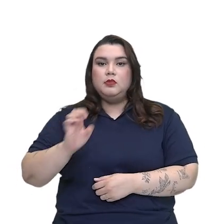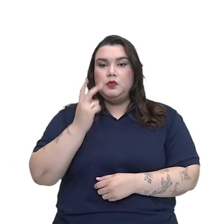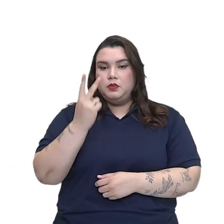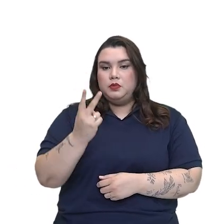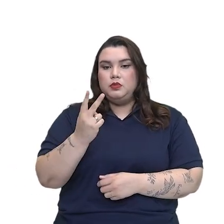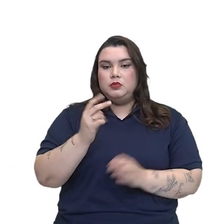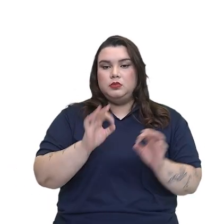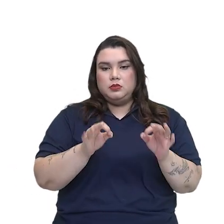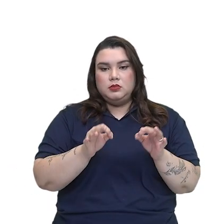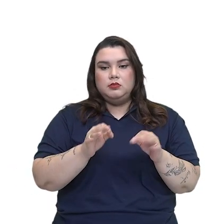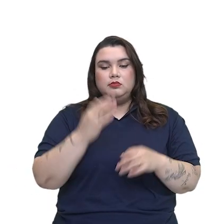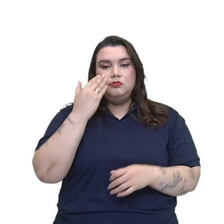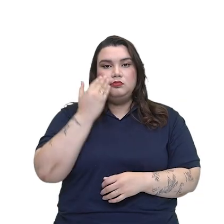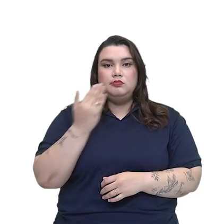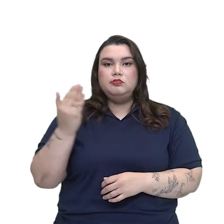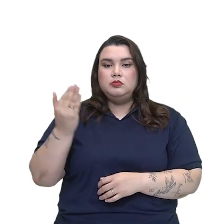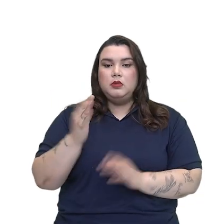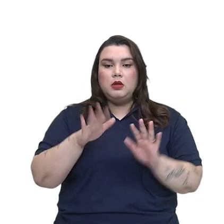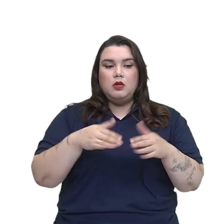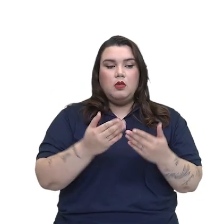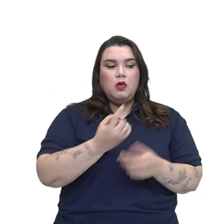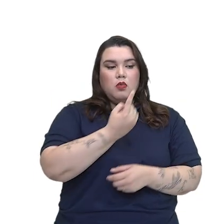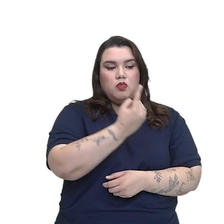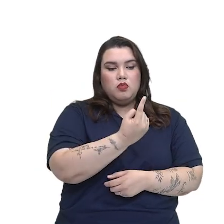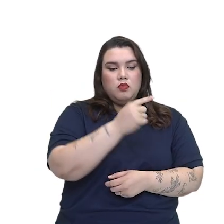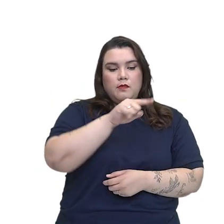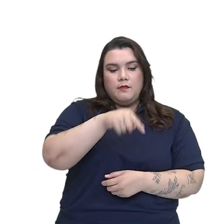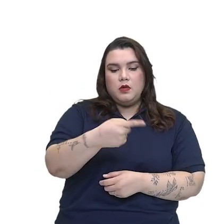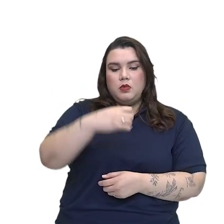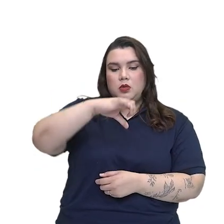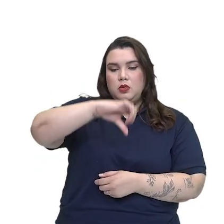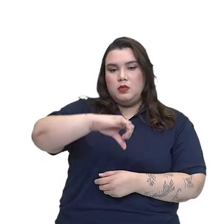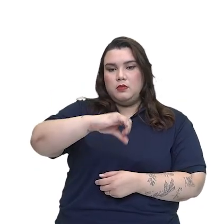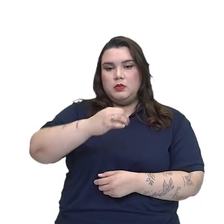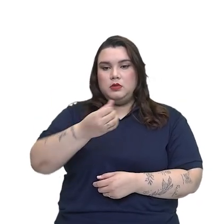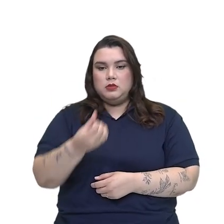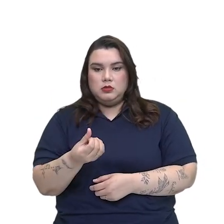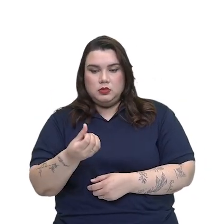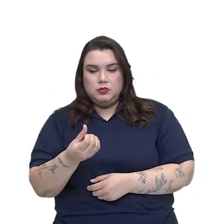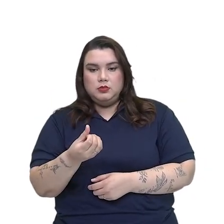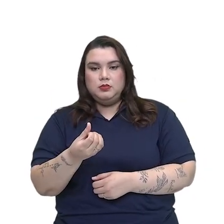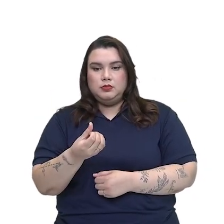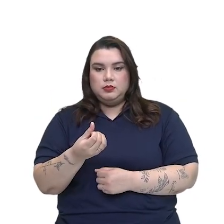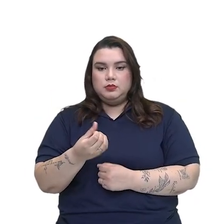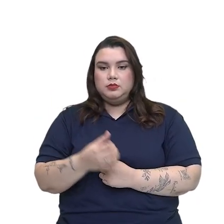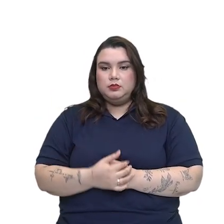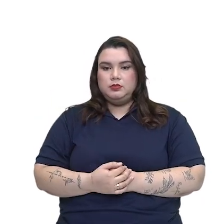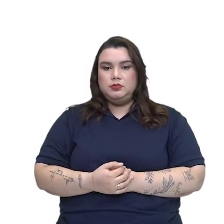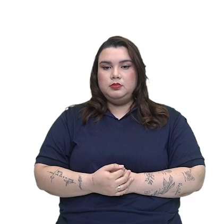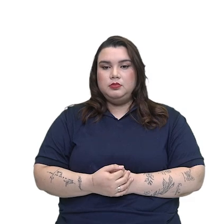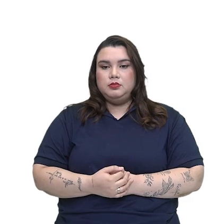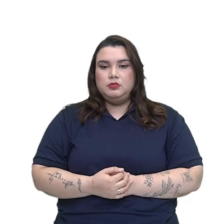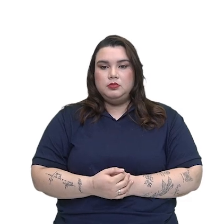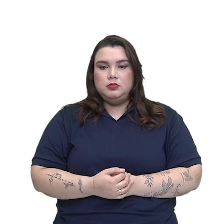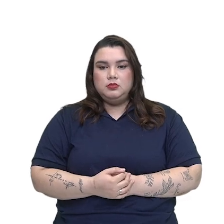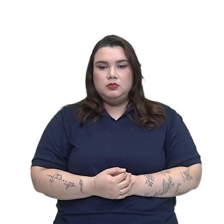casas, olha. 1, 2, ó. Ou seja, deu